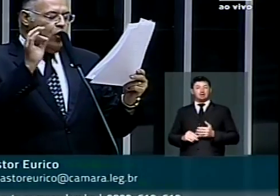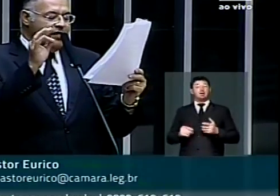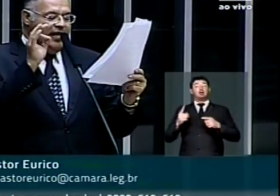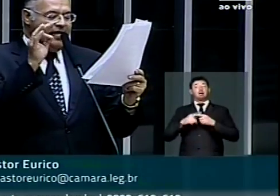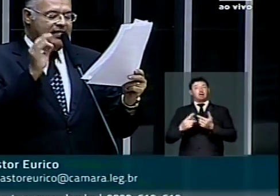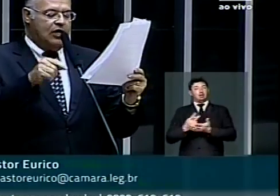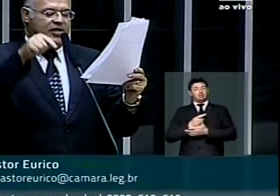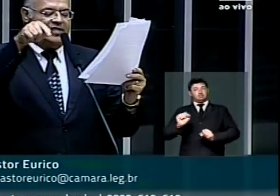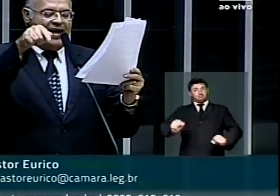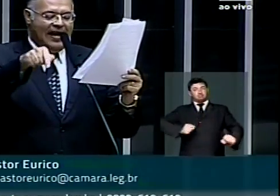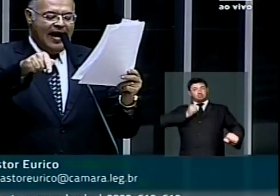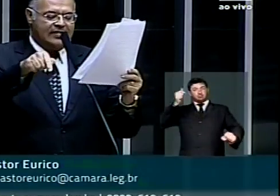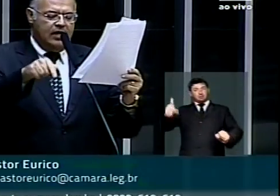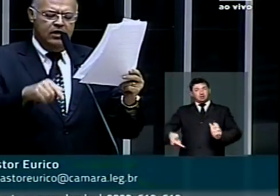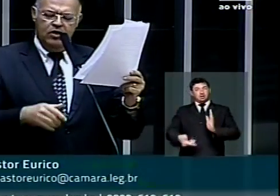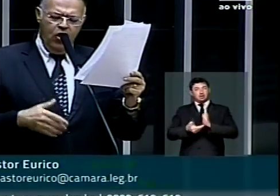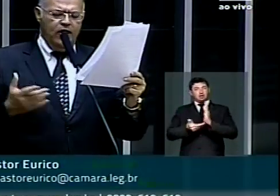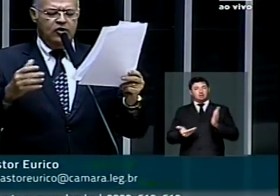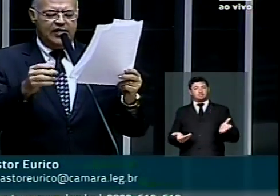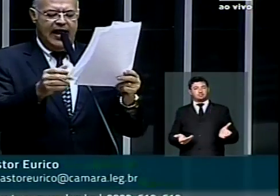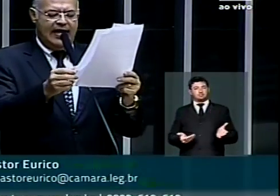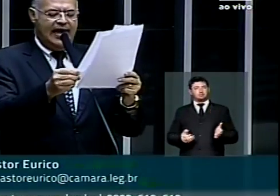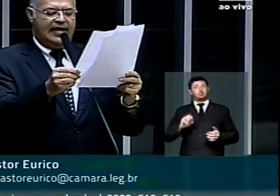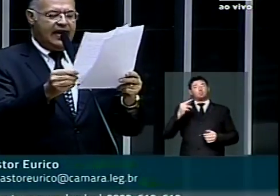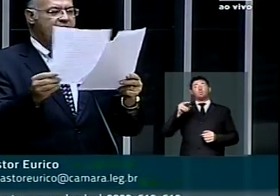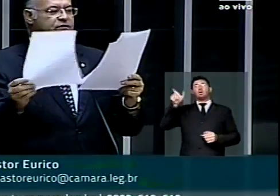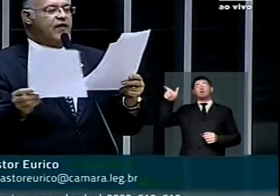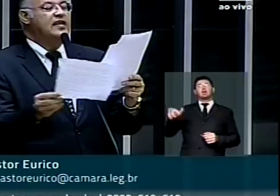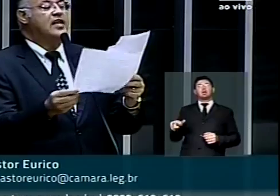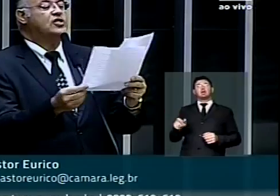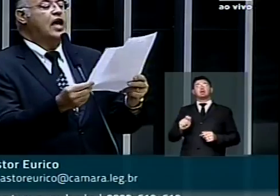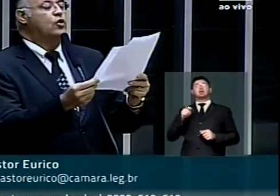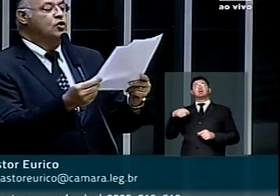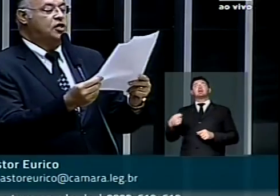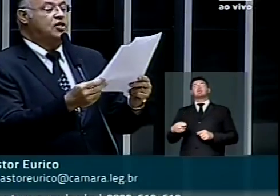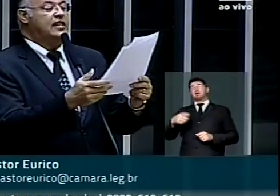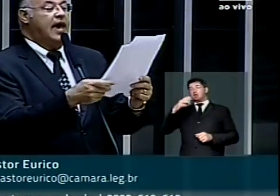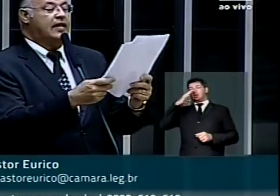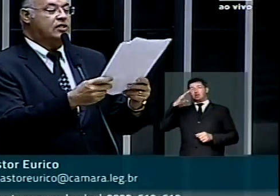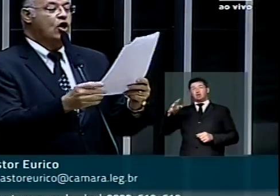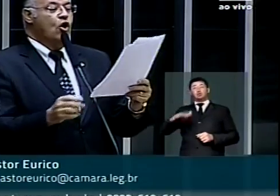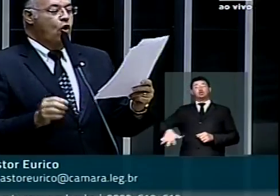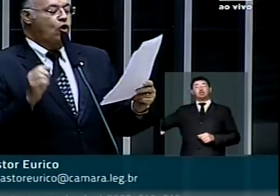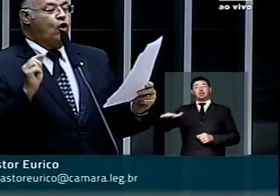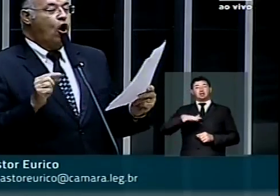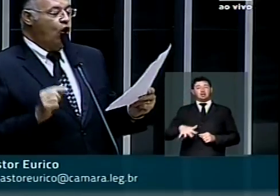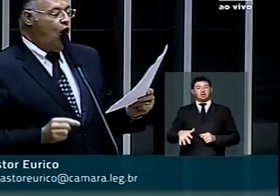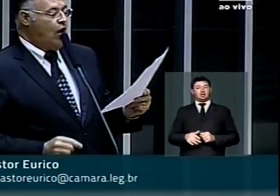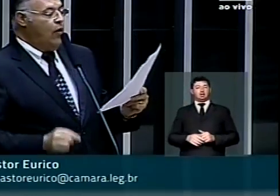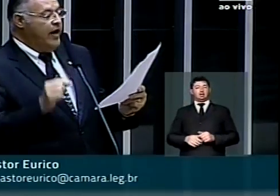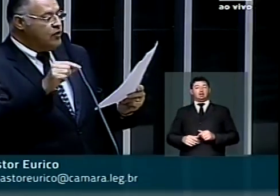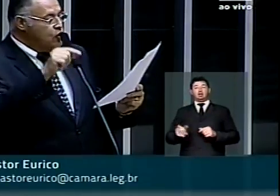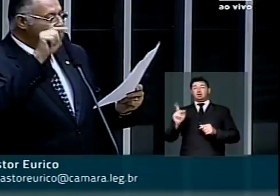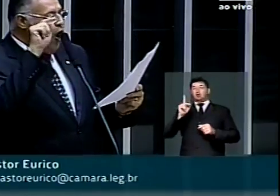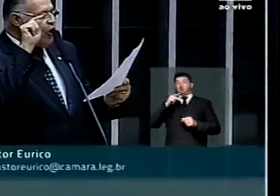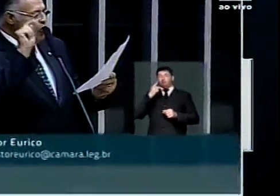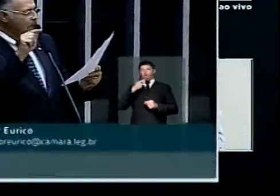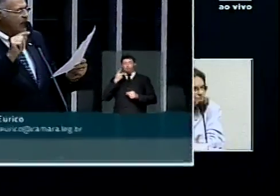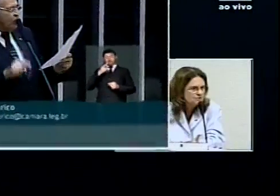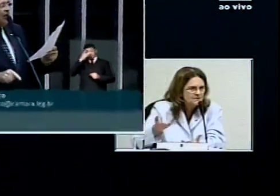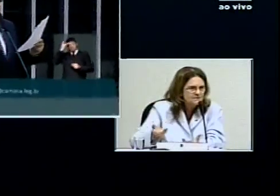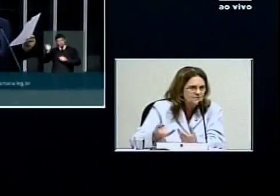que causou indignação a esta casa? Ou não será que quem fez as denúncias genéricas o colocam entre